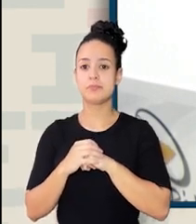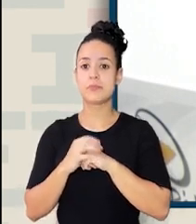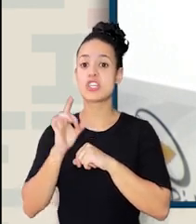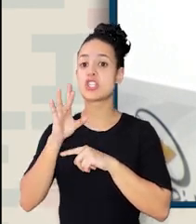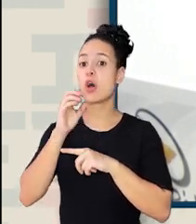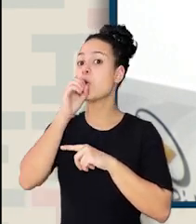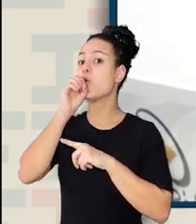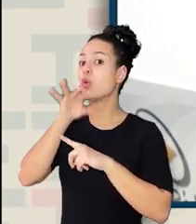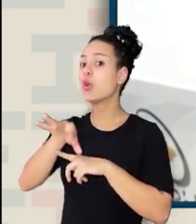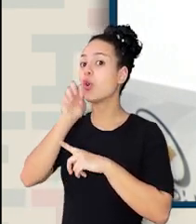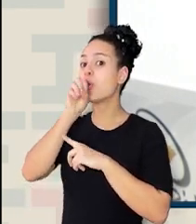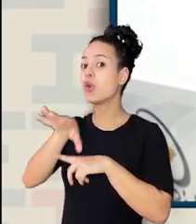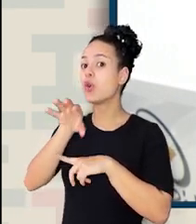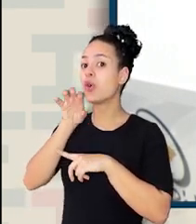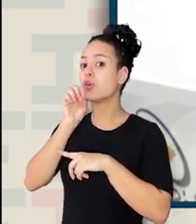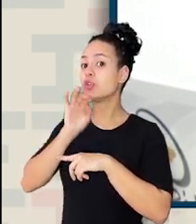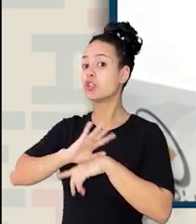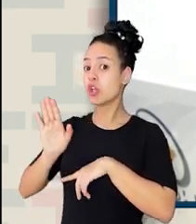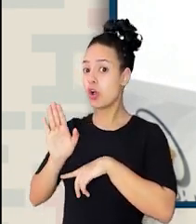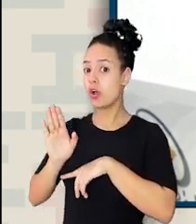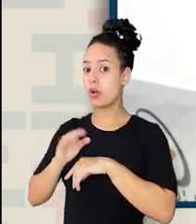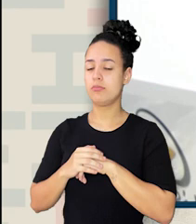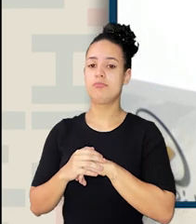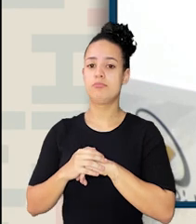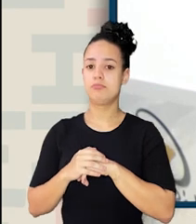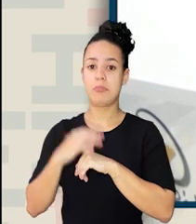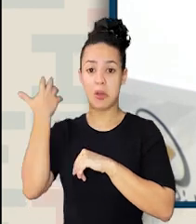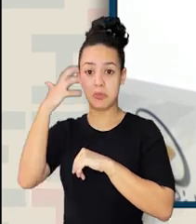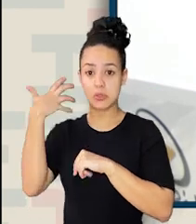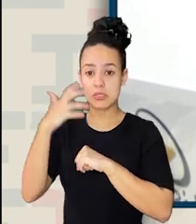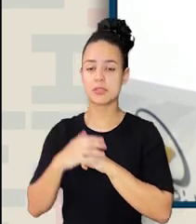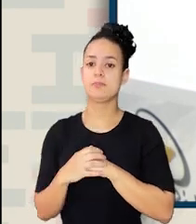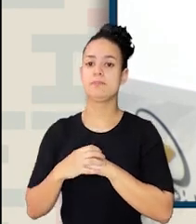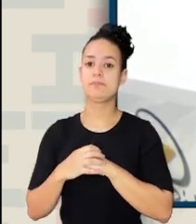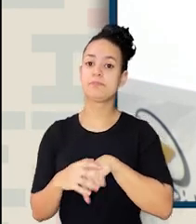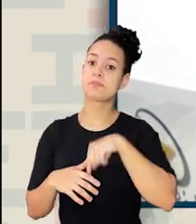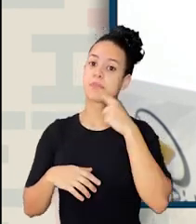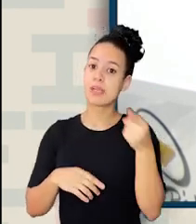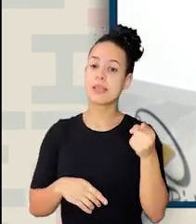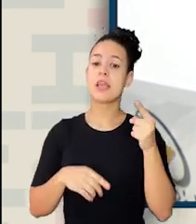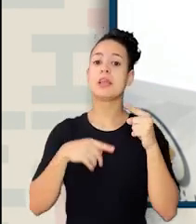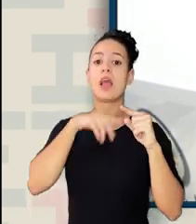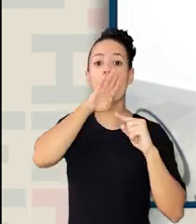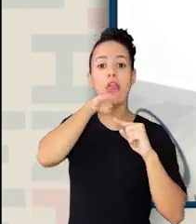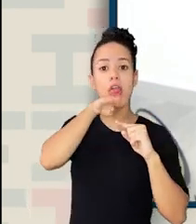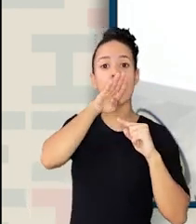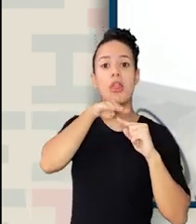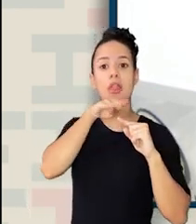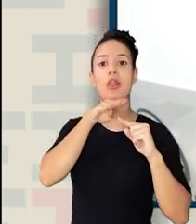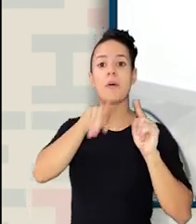simplesmente soprando, né, uma melodia e articulando.